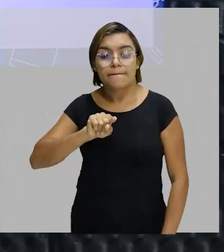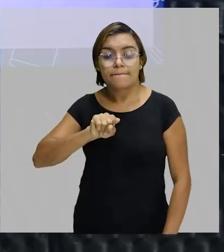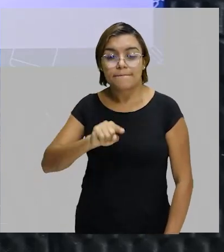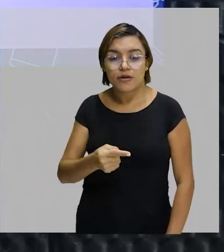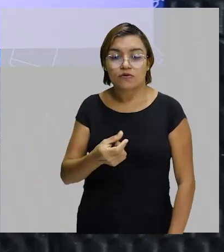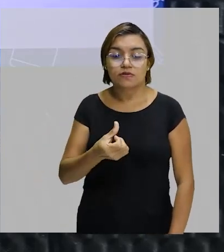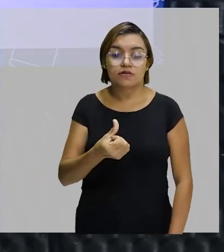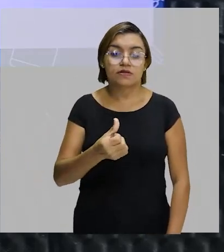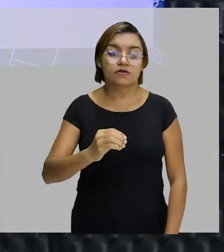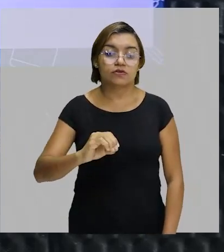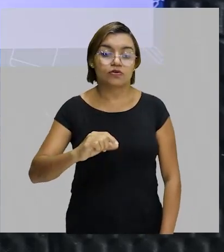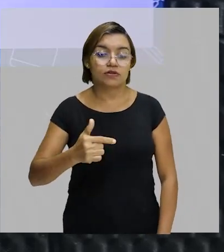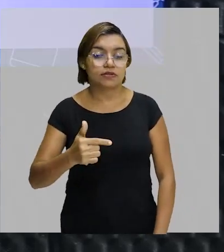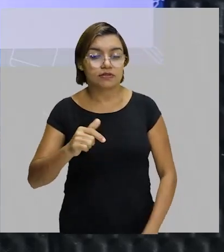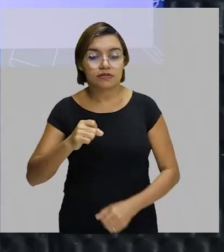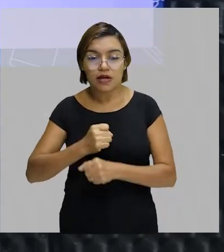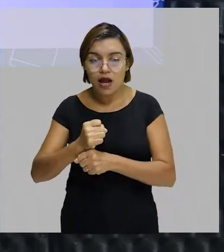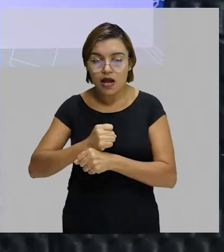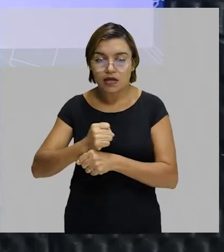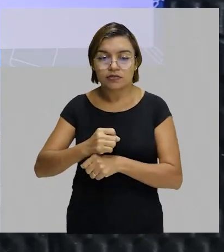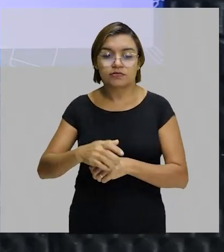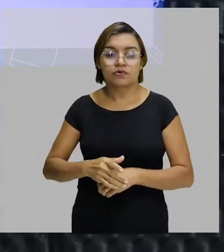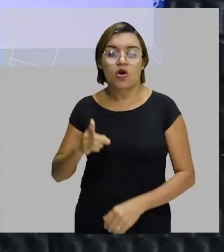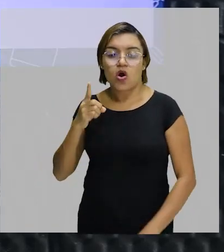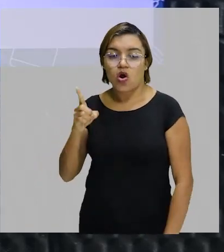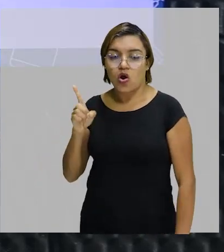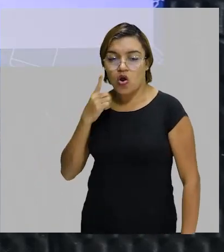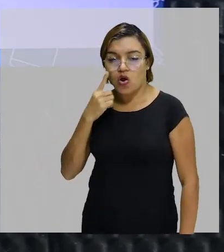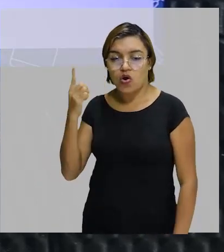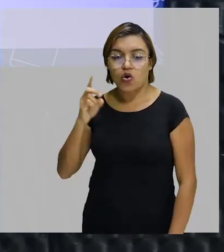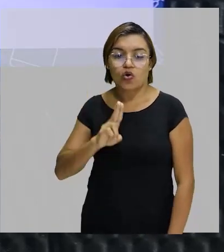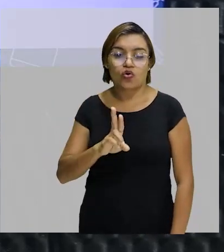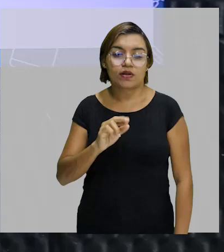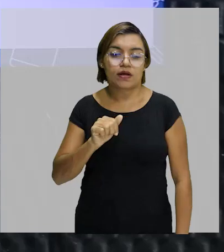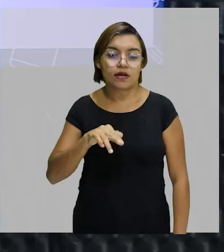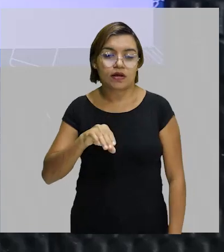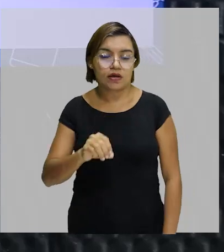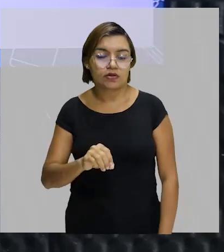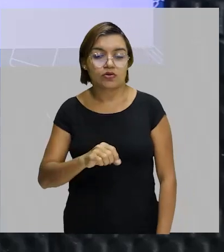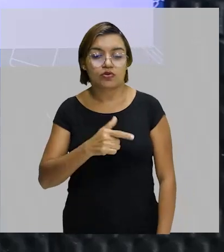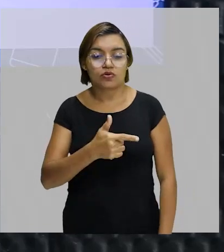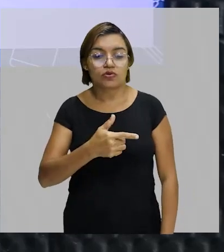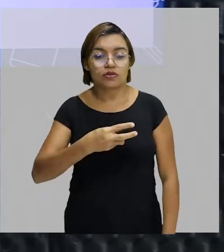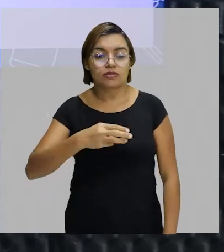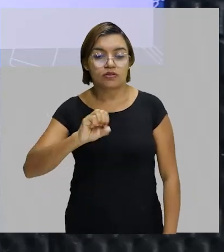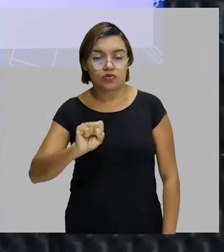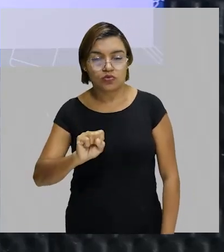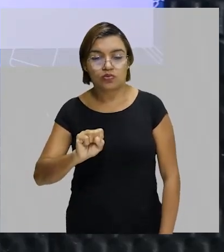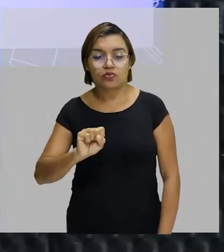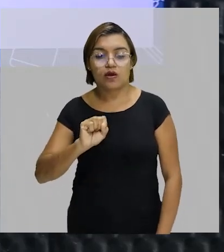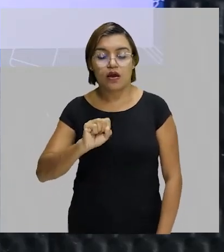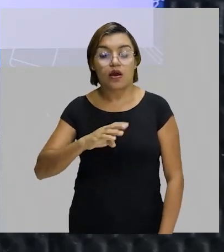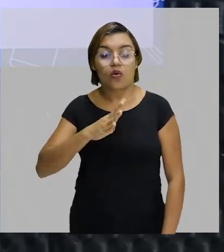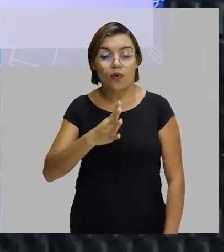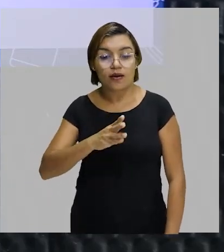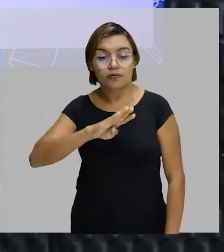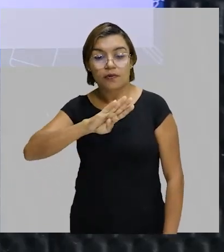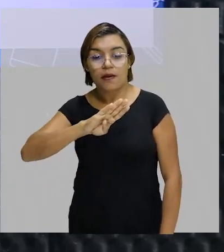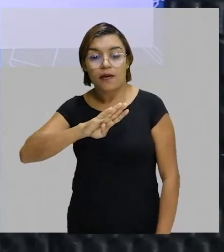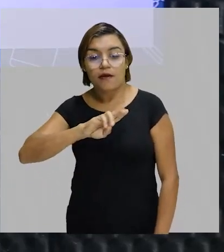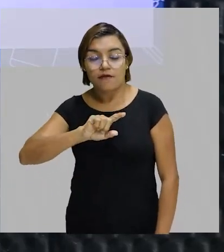anos. O urânio 238, 4,5 bilhões de anos. Então, cada